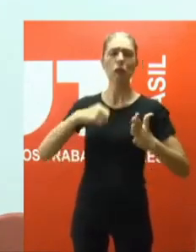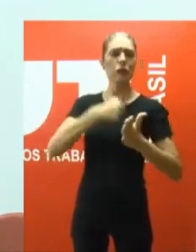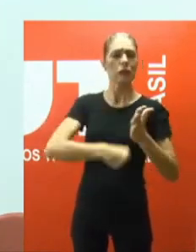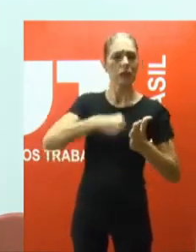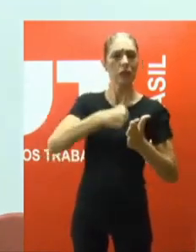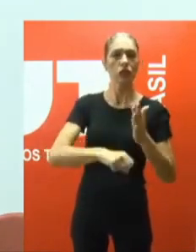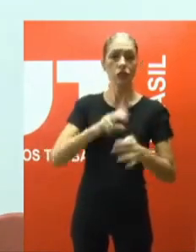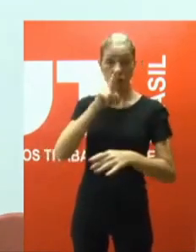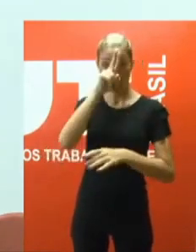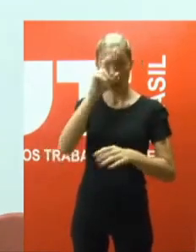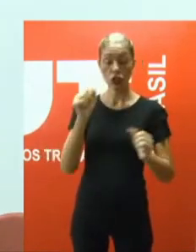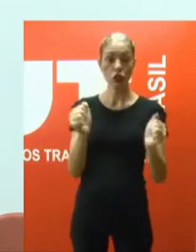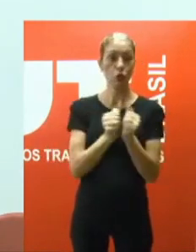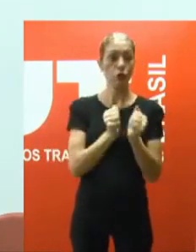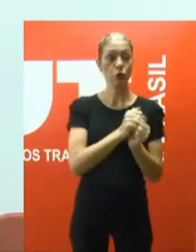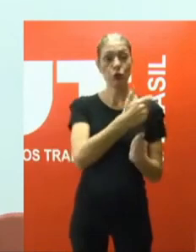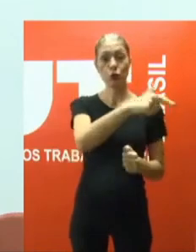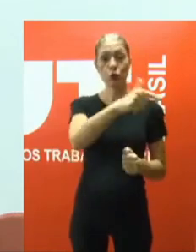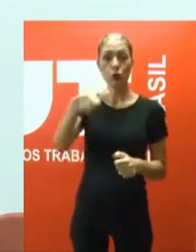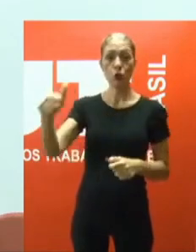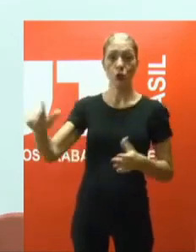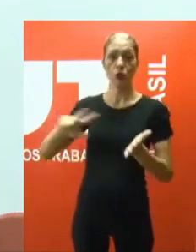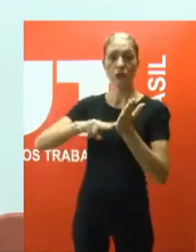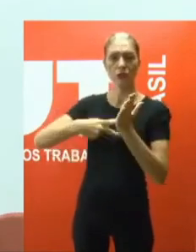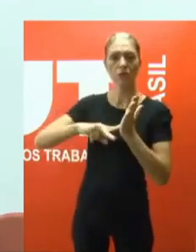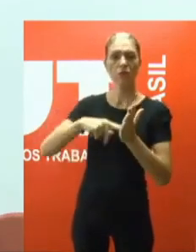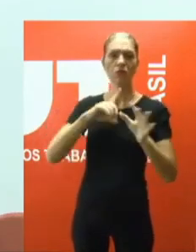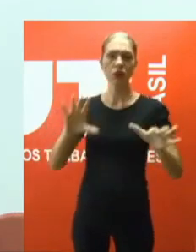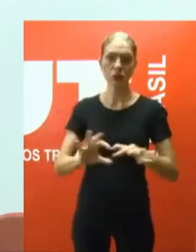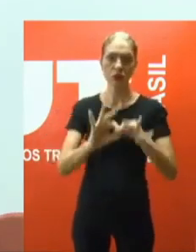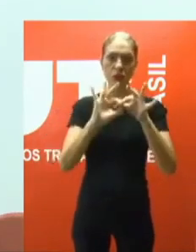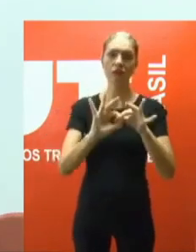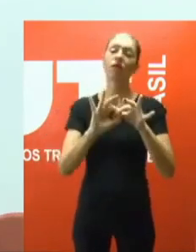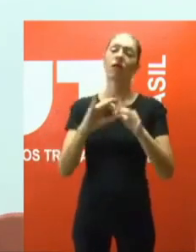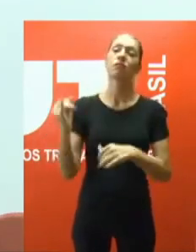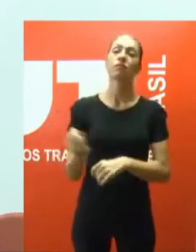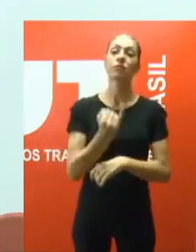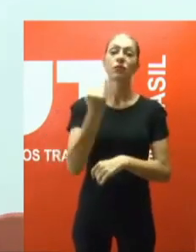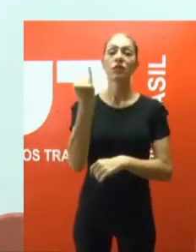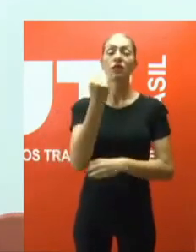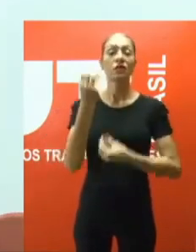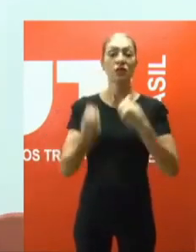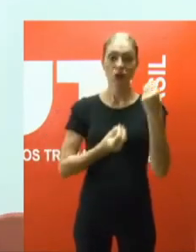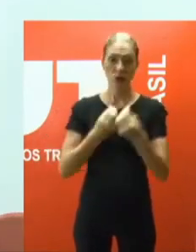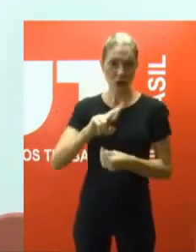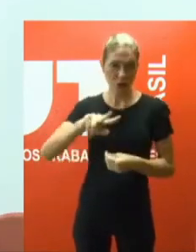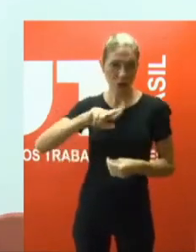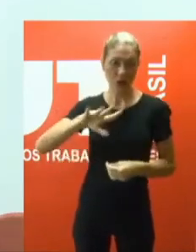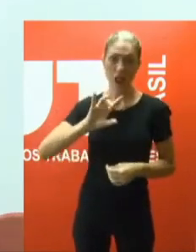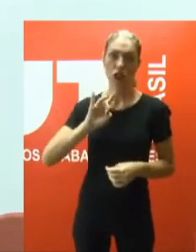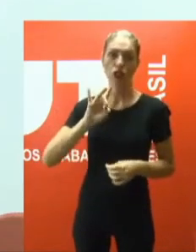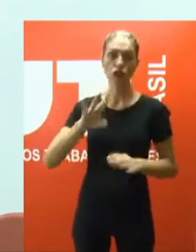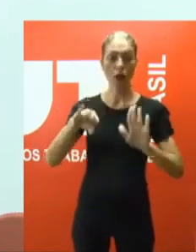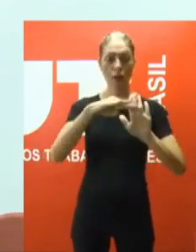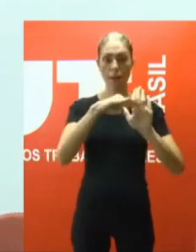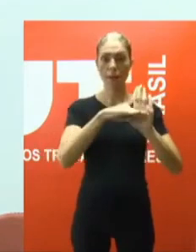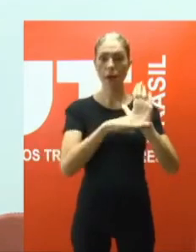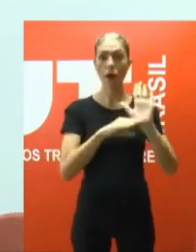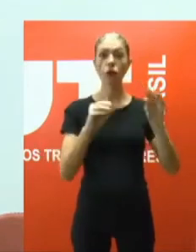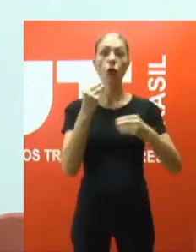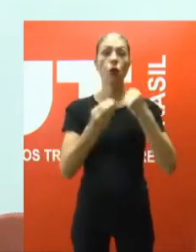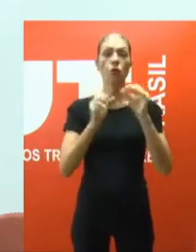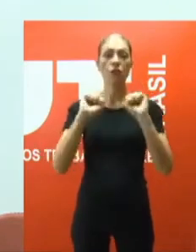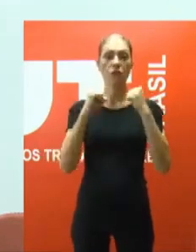com as demais centrais sindicais e tem um trabalho de unidade muito importante, não só na pauta, né, na defesa